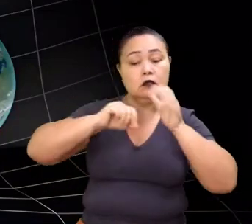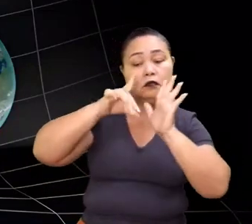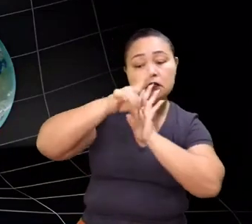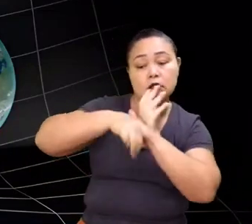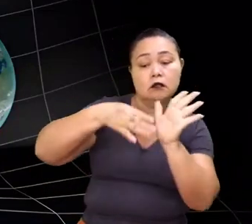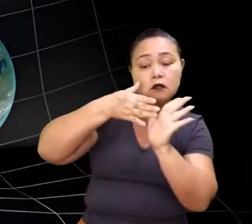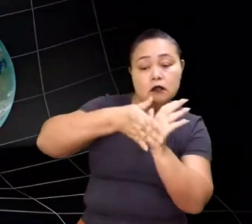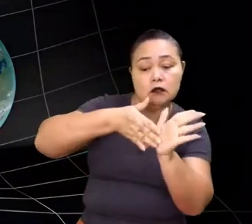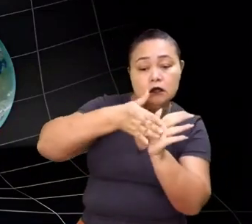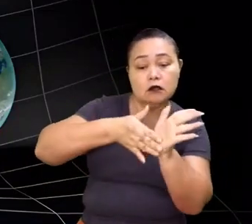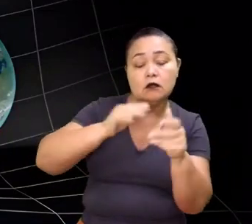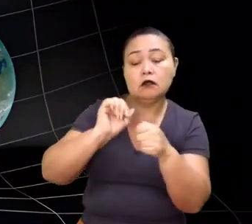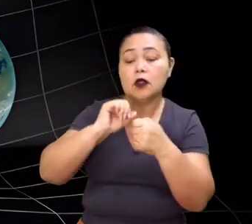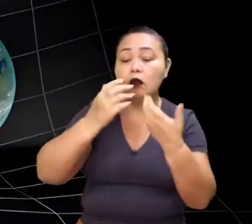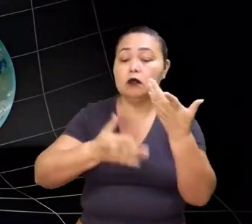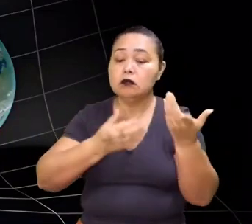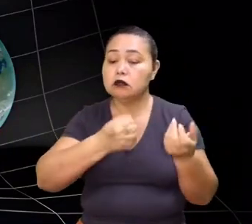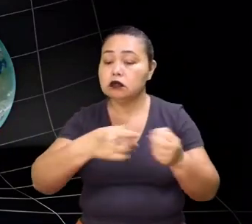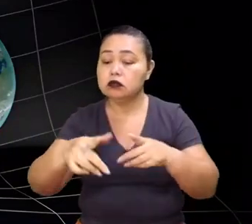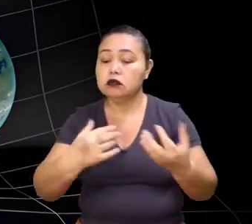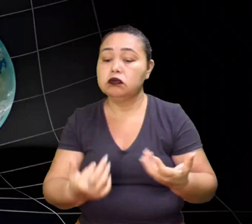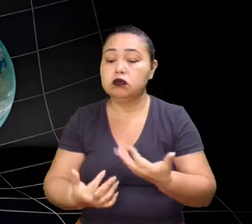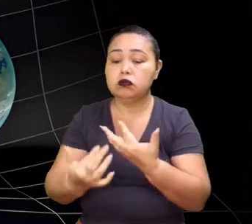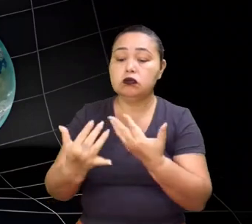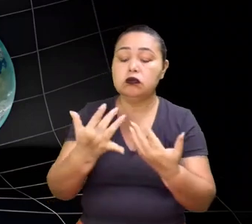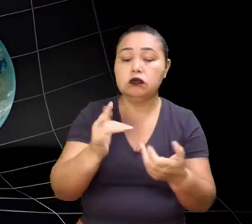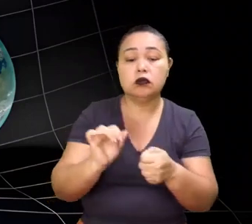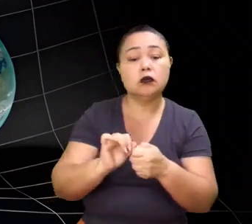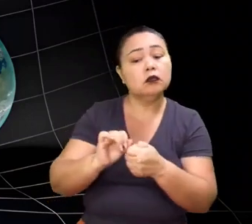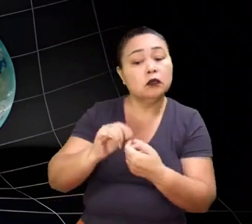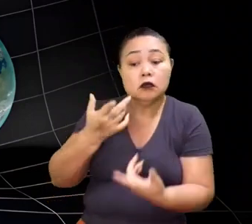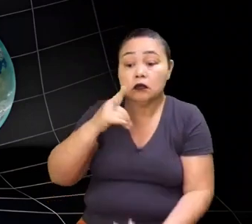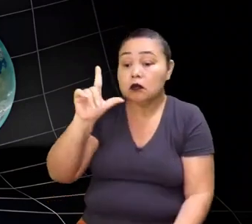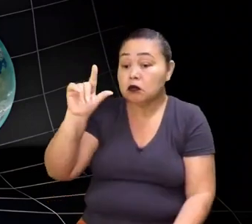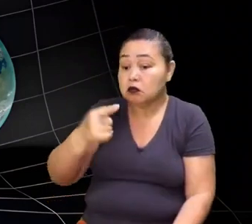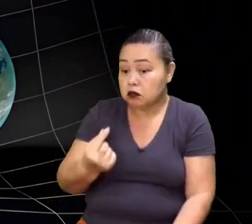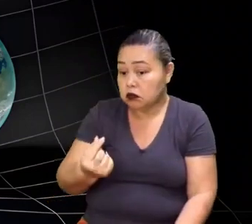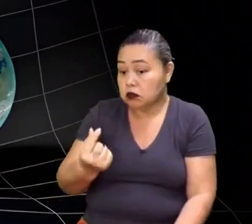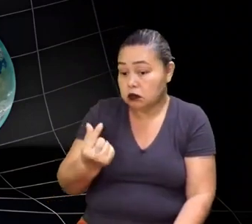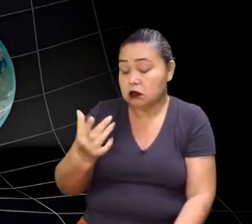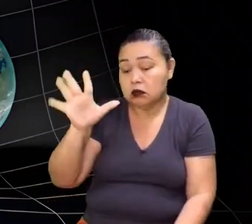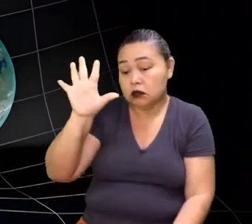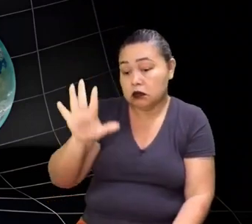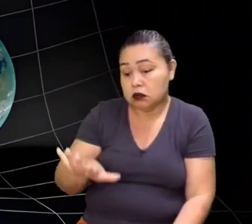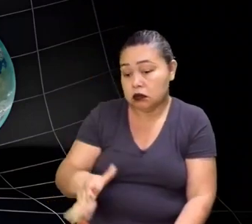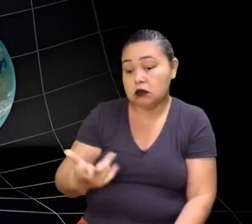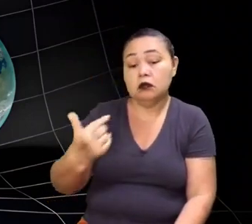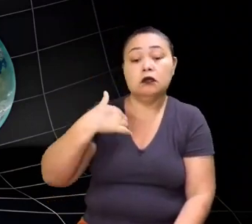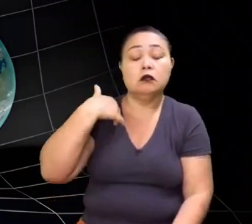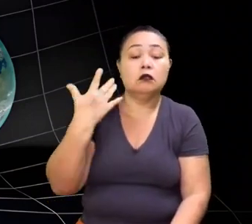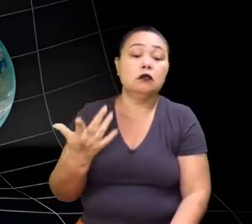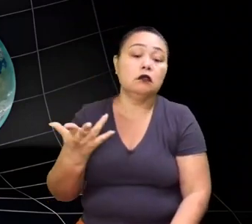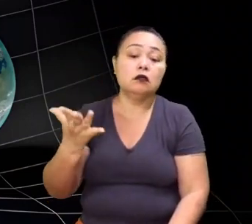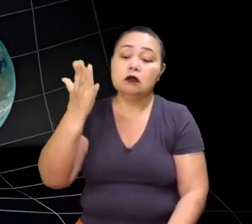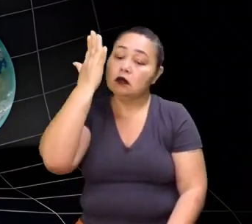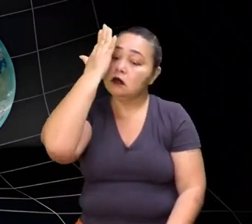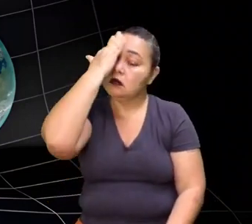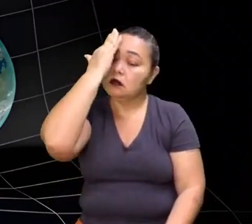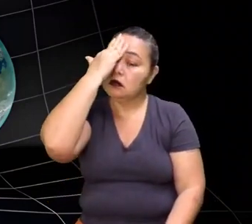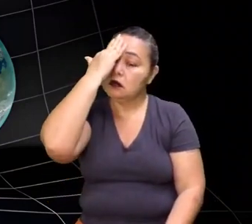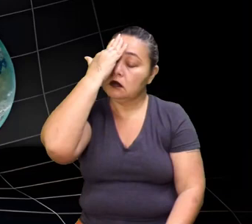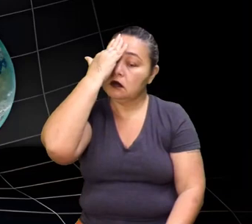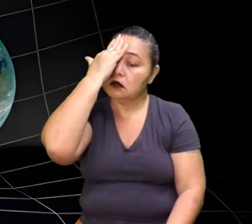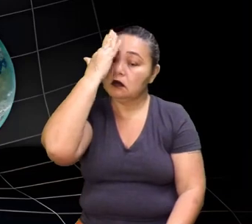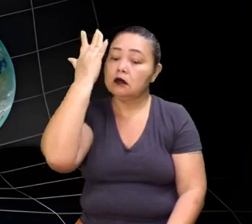Por exemplo a lé ali queimando e a se uma economia é excelente Mas você sabe que todo